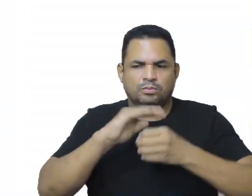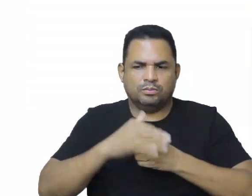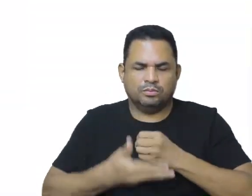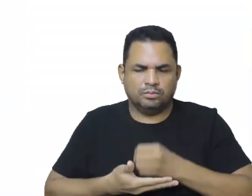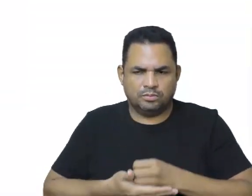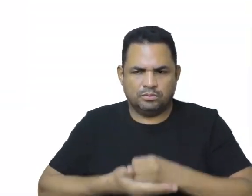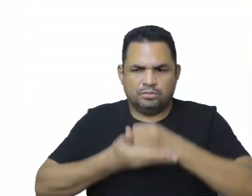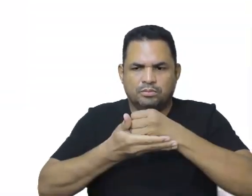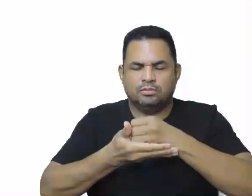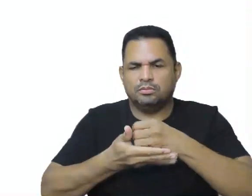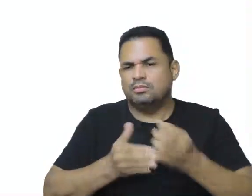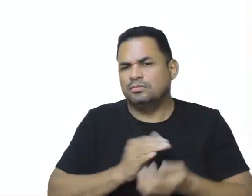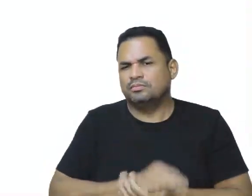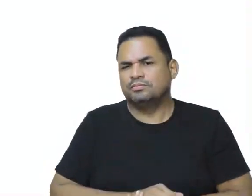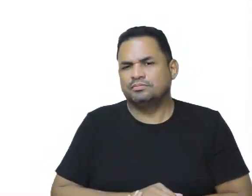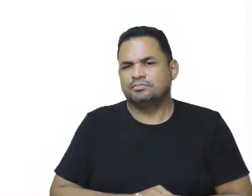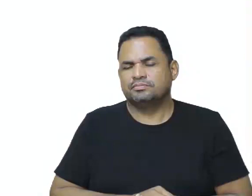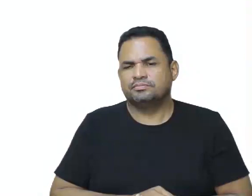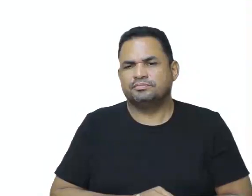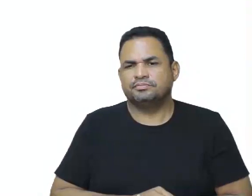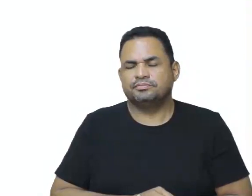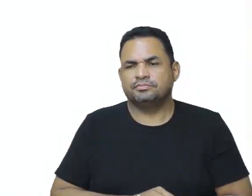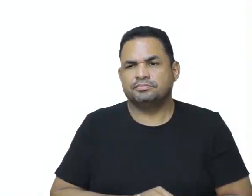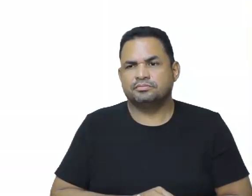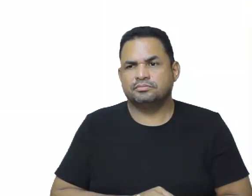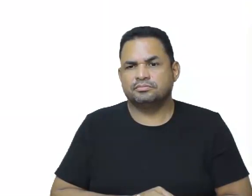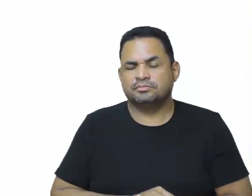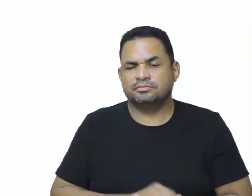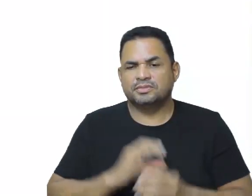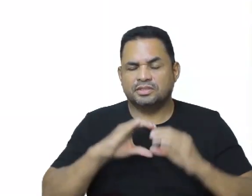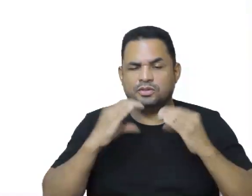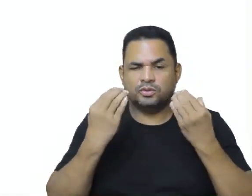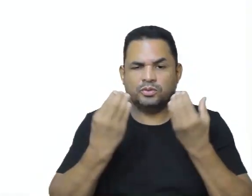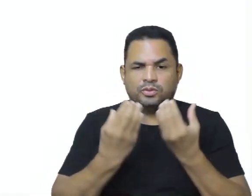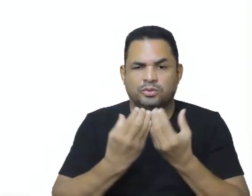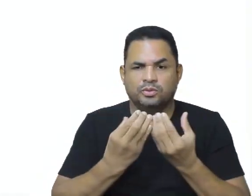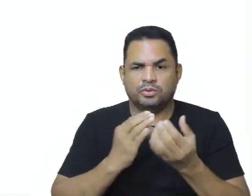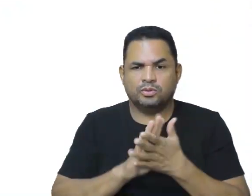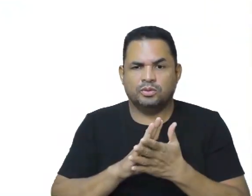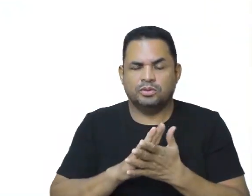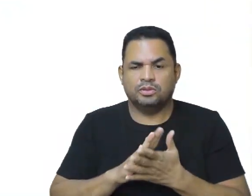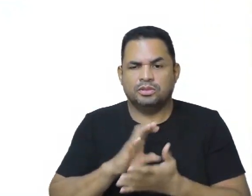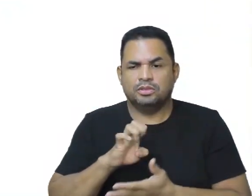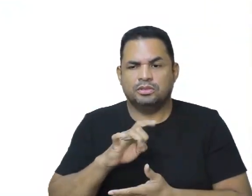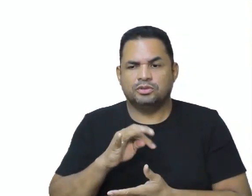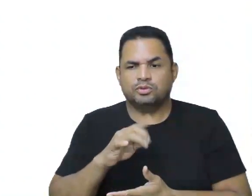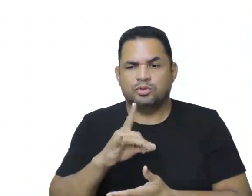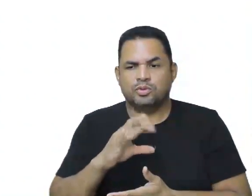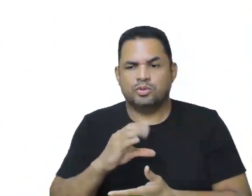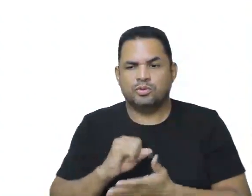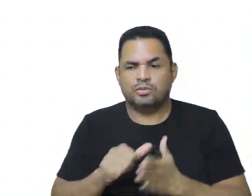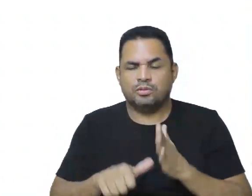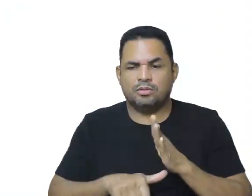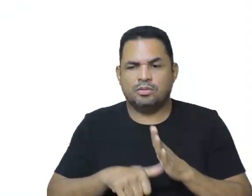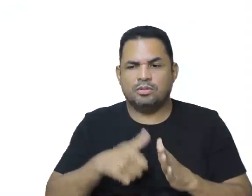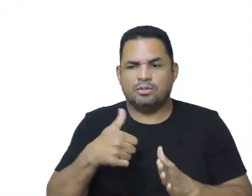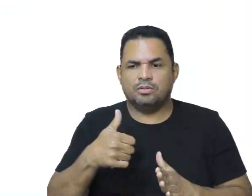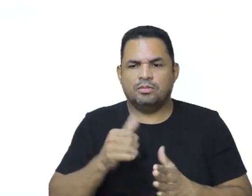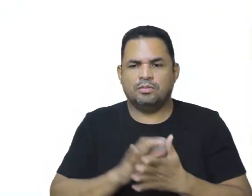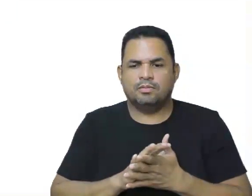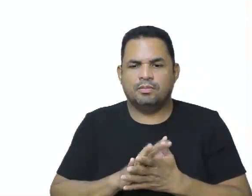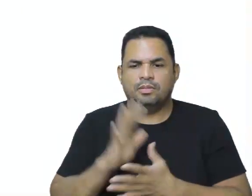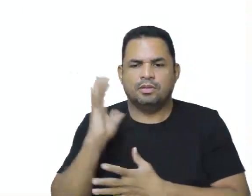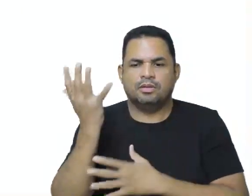sustentável. A partir dessa conferência de Estocolmo, que foi a primeira conferência do